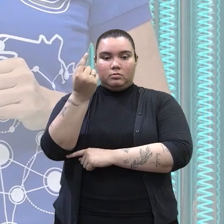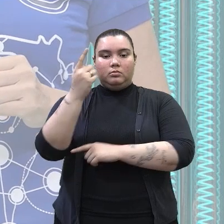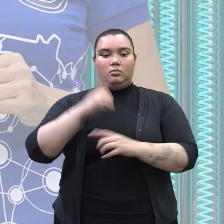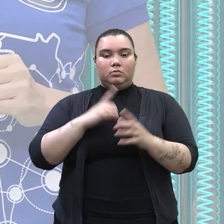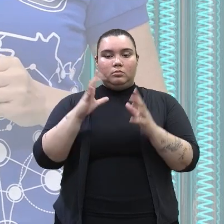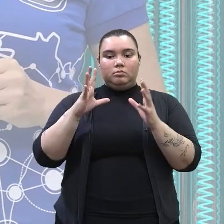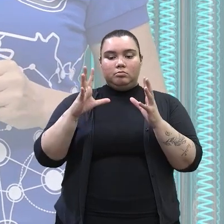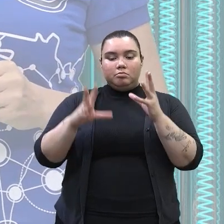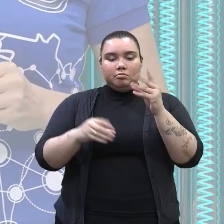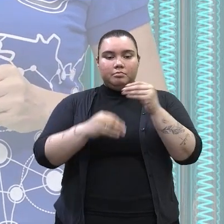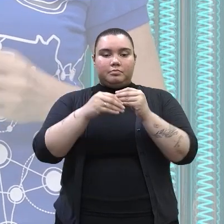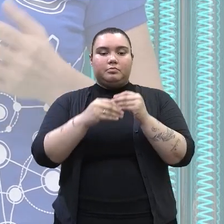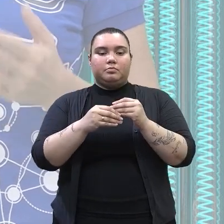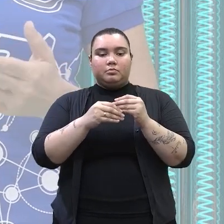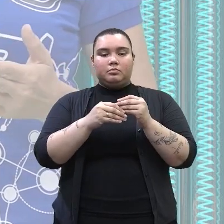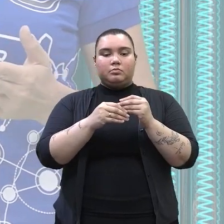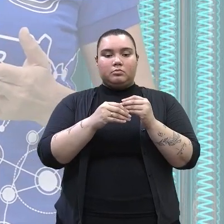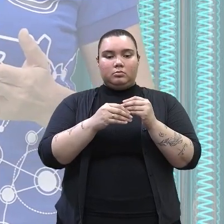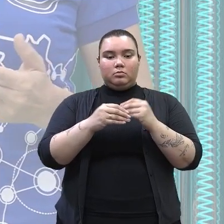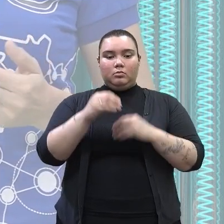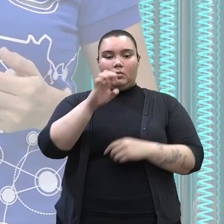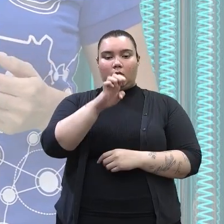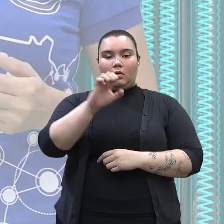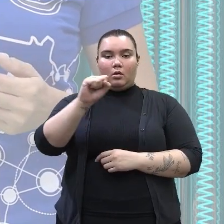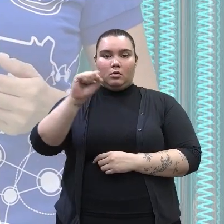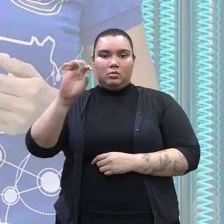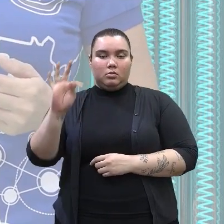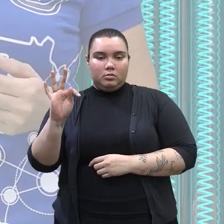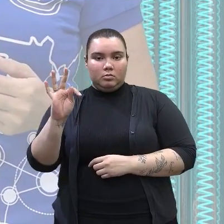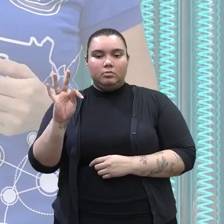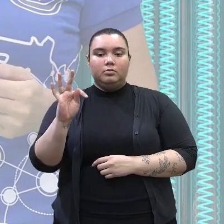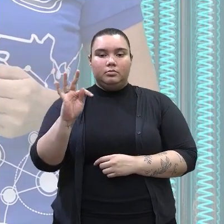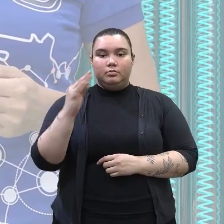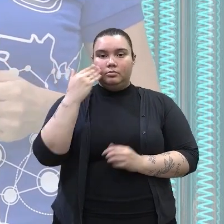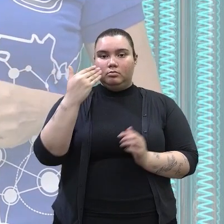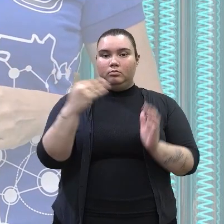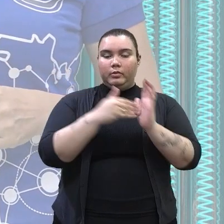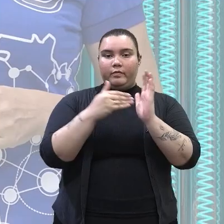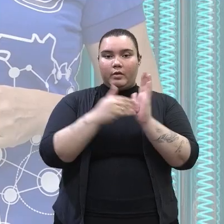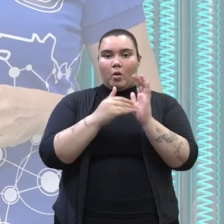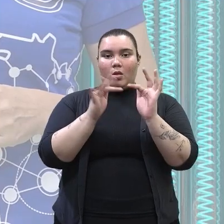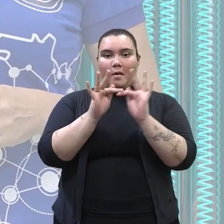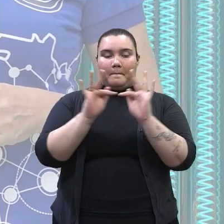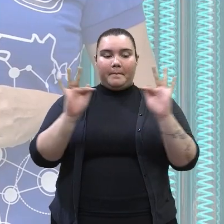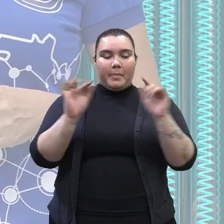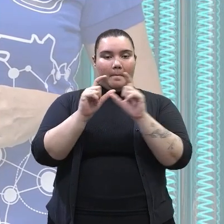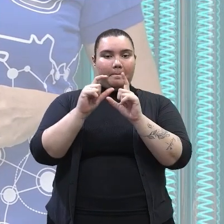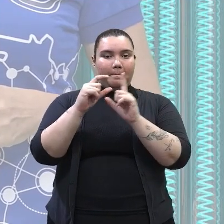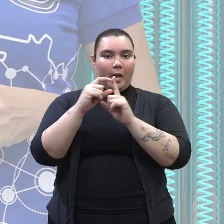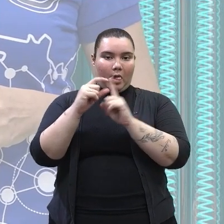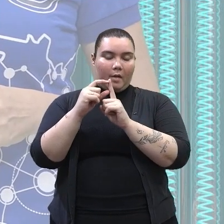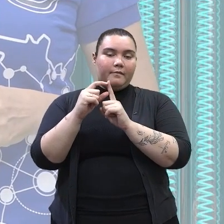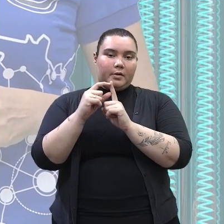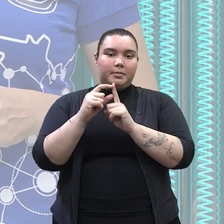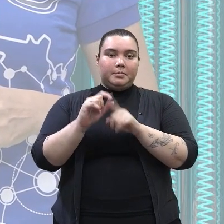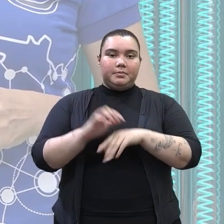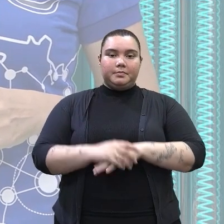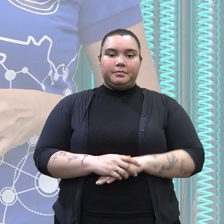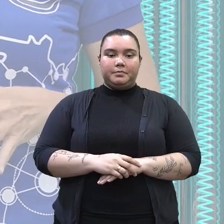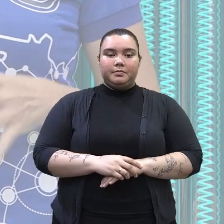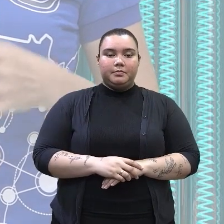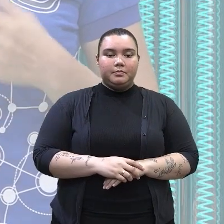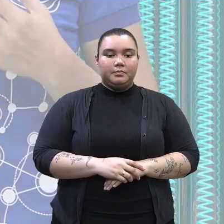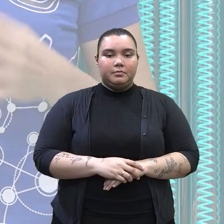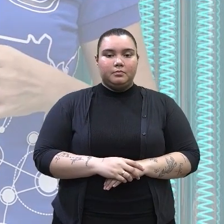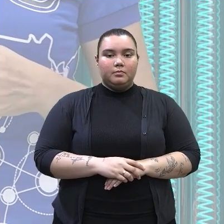acrescentar tallest, the tallest, ST lá no final. Então, aqui, ó, the tallest steer in the world,